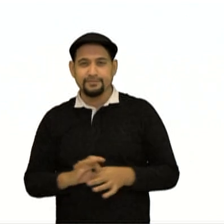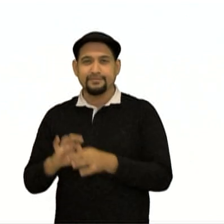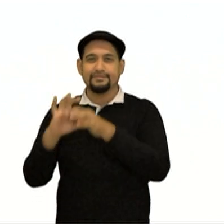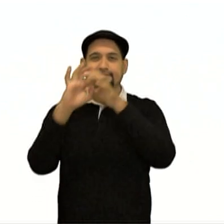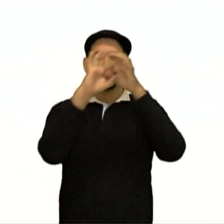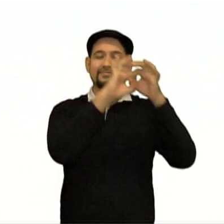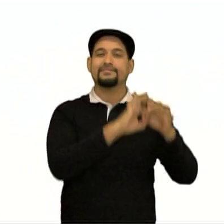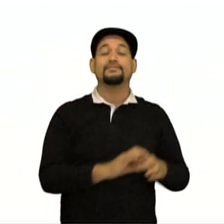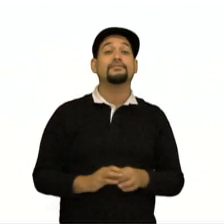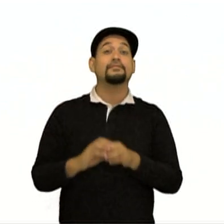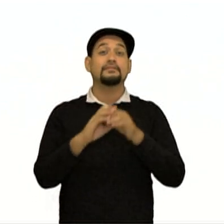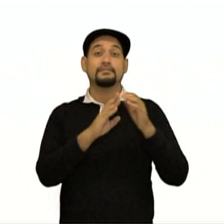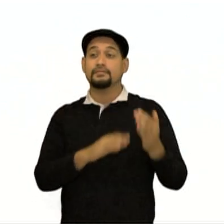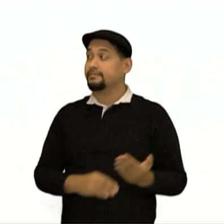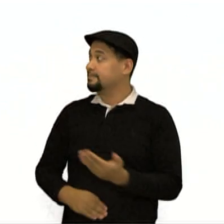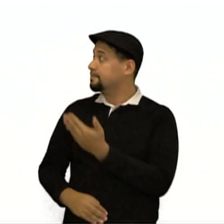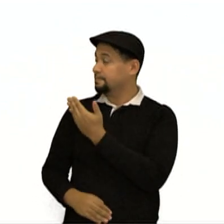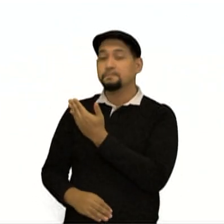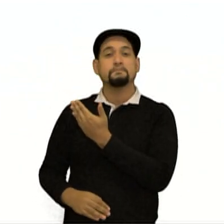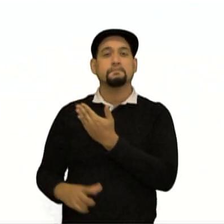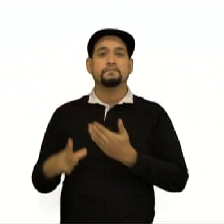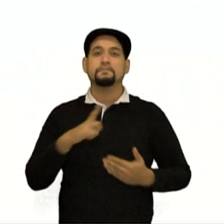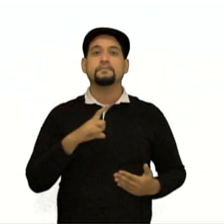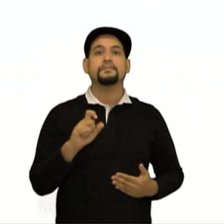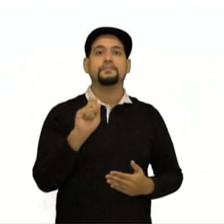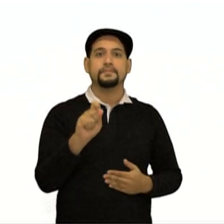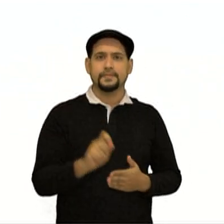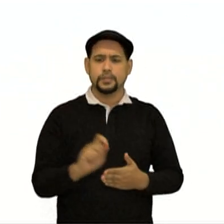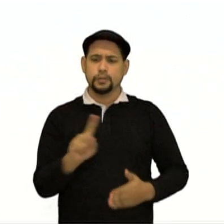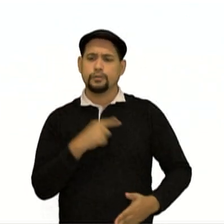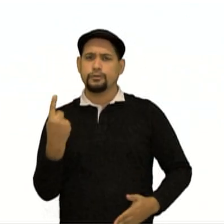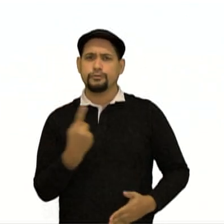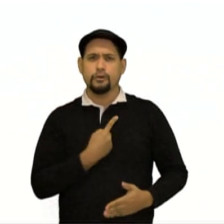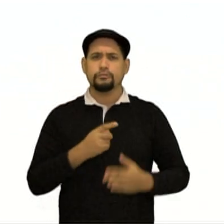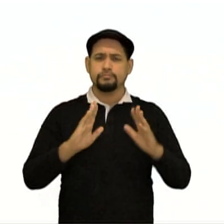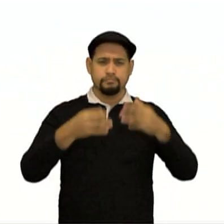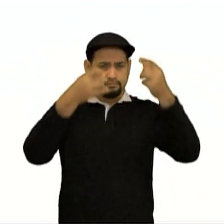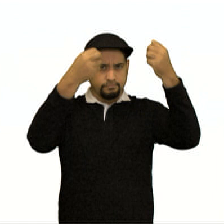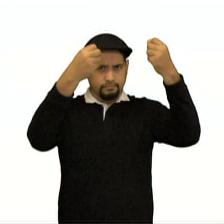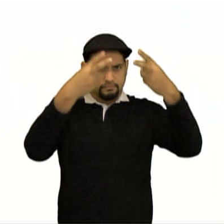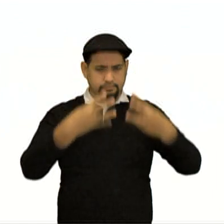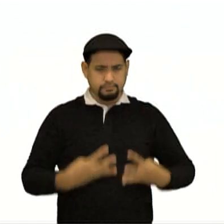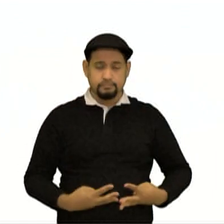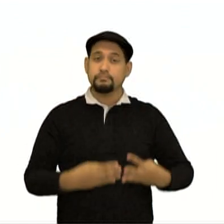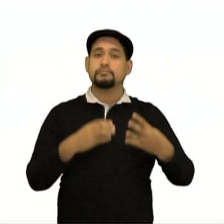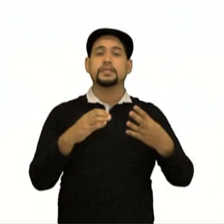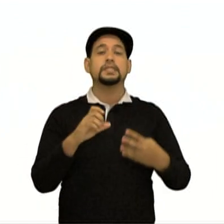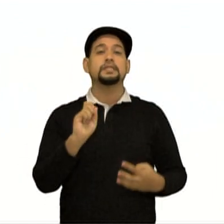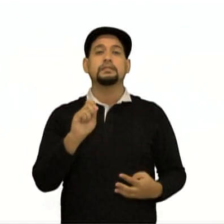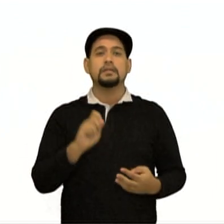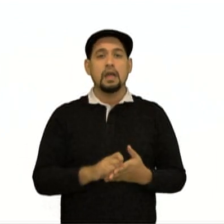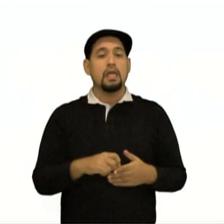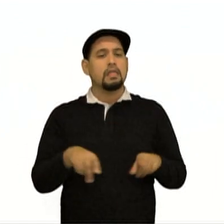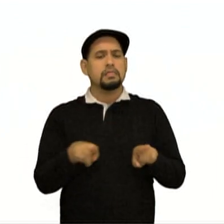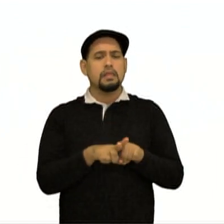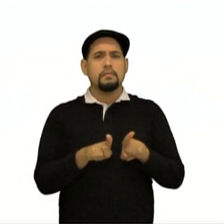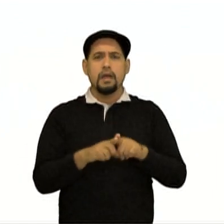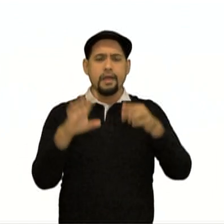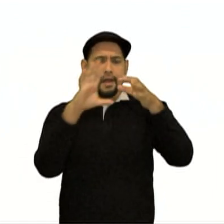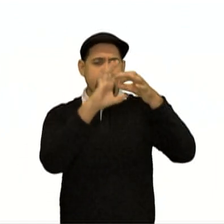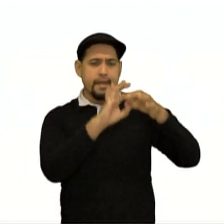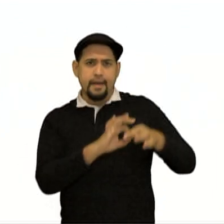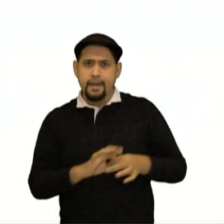E nessas cadeias carbônicas, nós classificamos os carbonos e as próprias